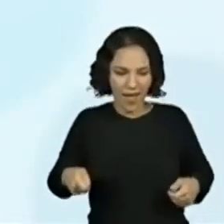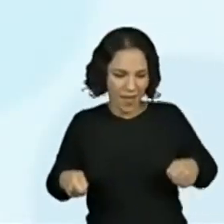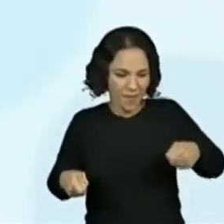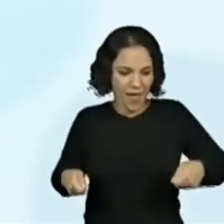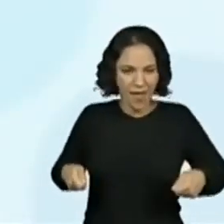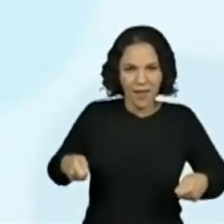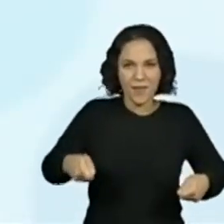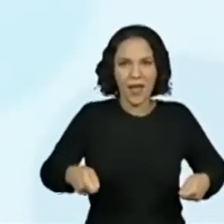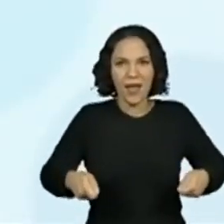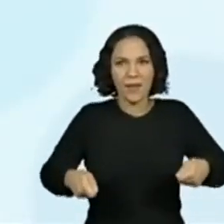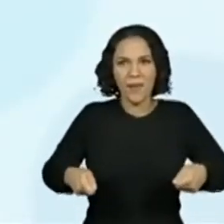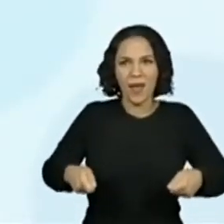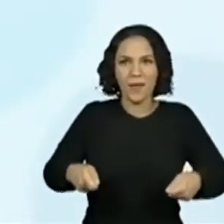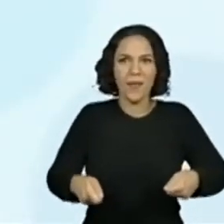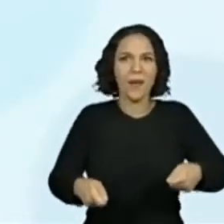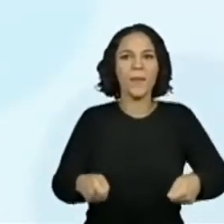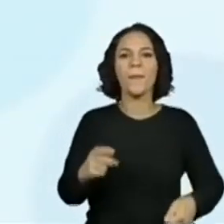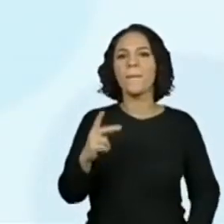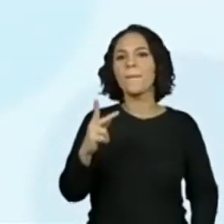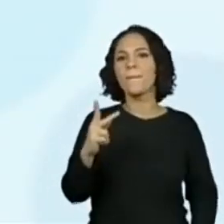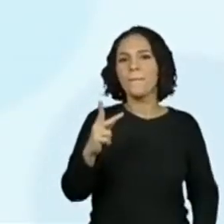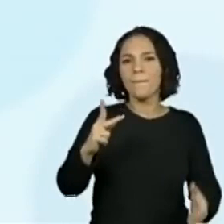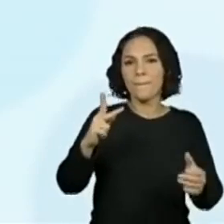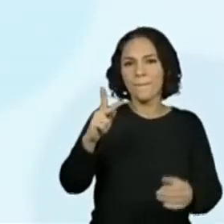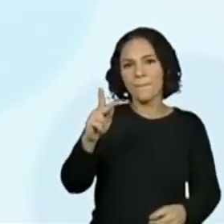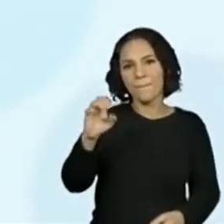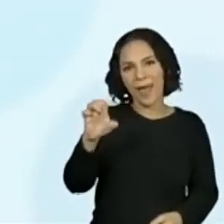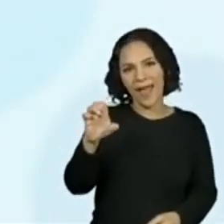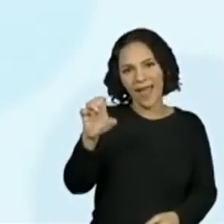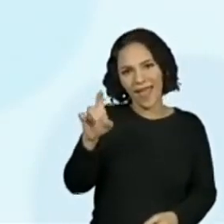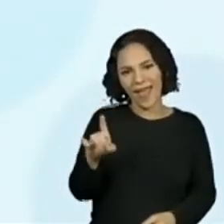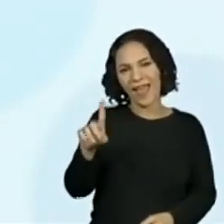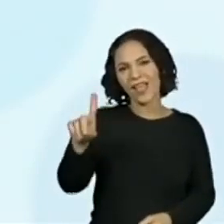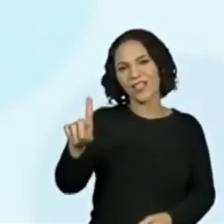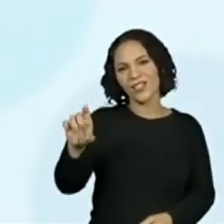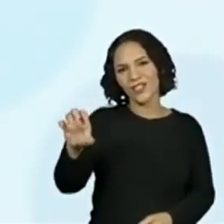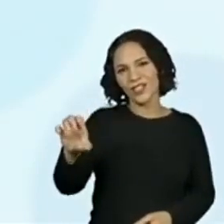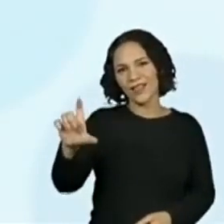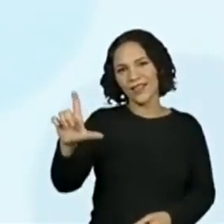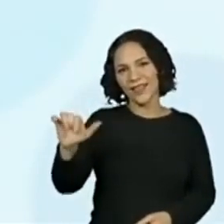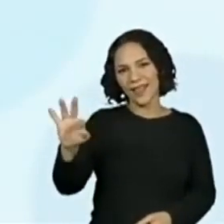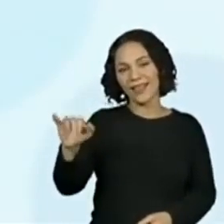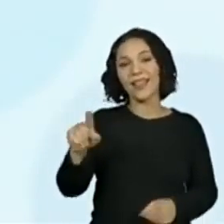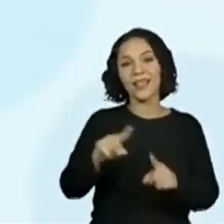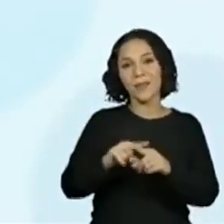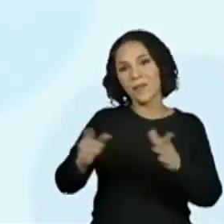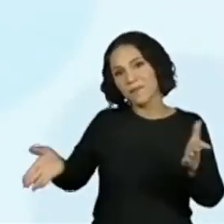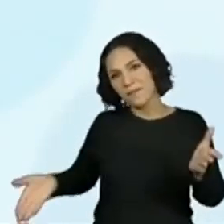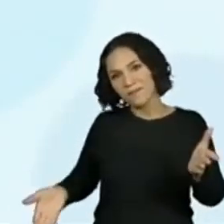P. Estou falando também que é o pé da peteca. Olha! Muito bom, o pé da peteca. Meu coração